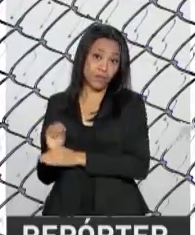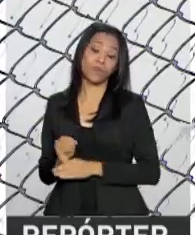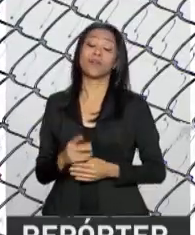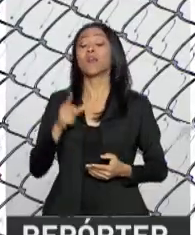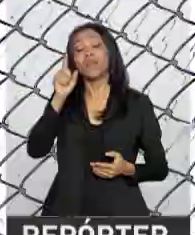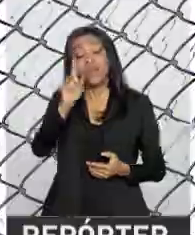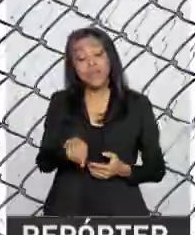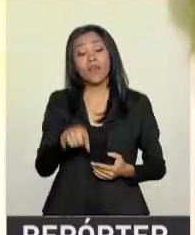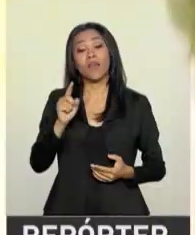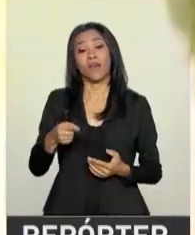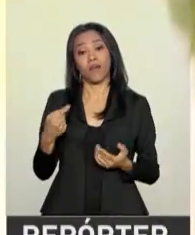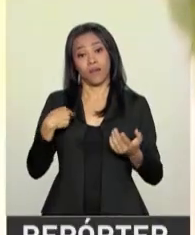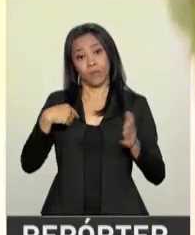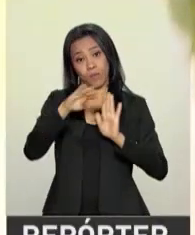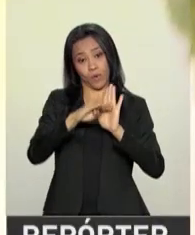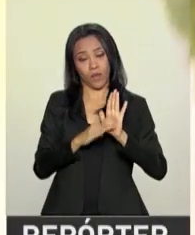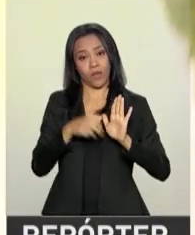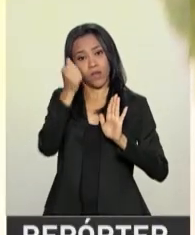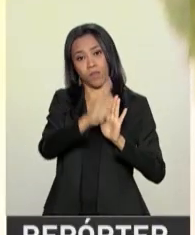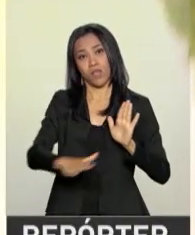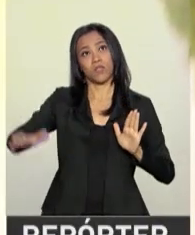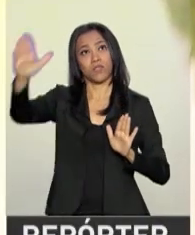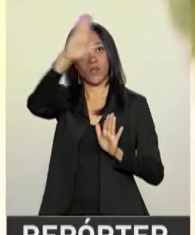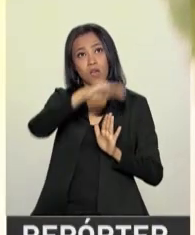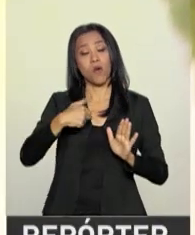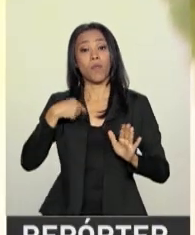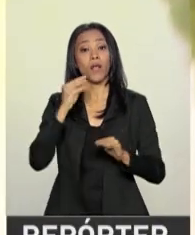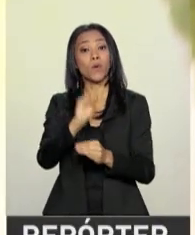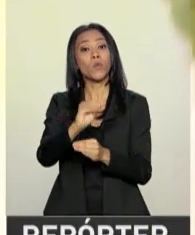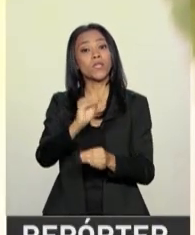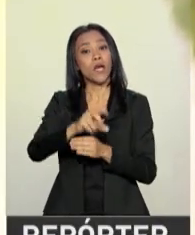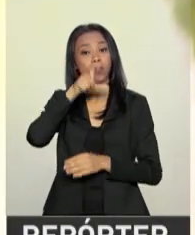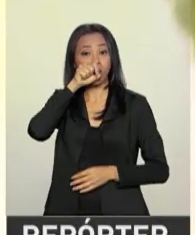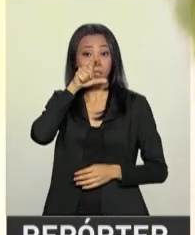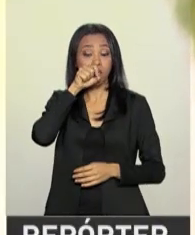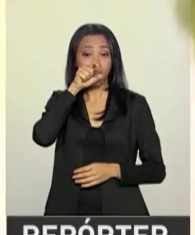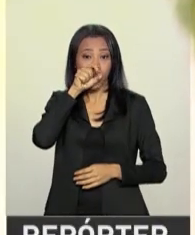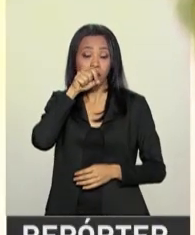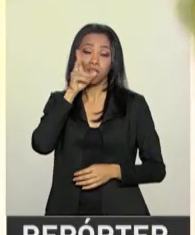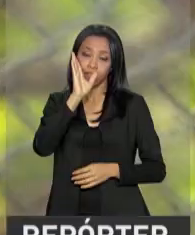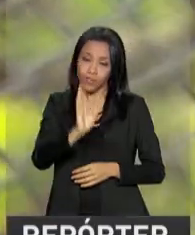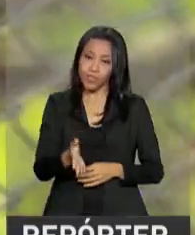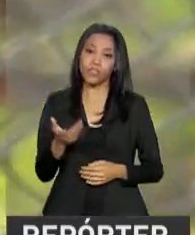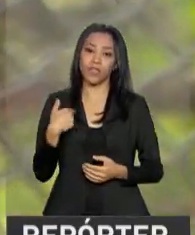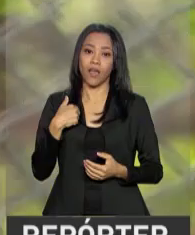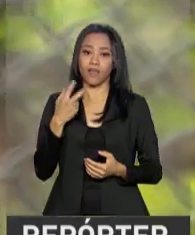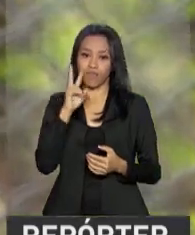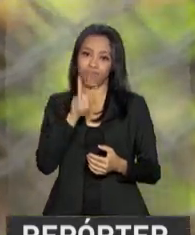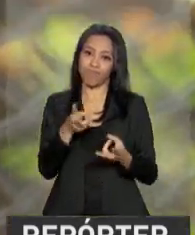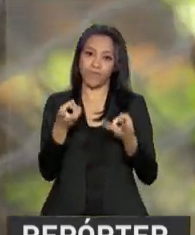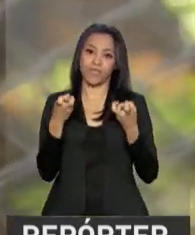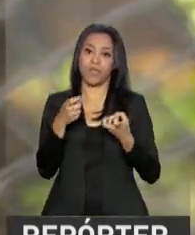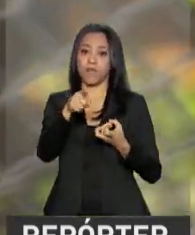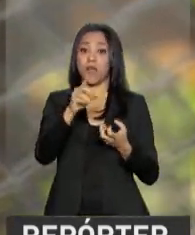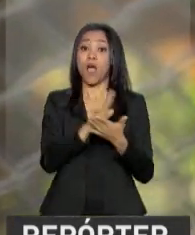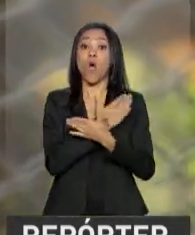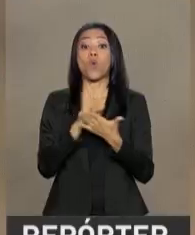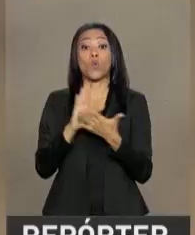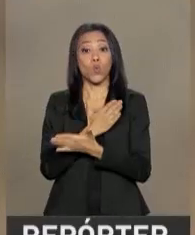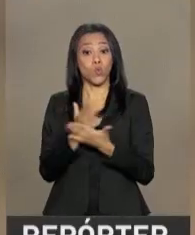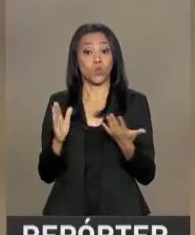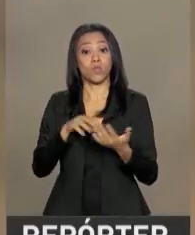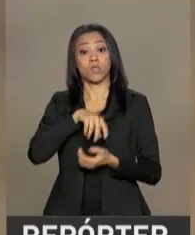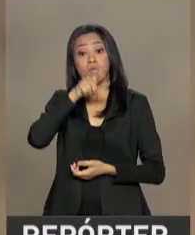plano de ação nacional para a conservação dos papagaios já apresentam resultados algumas espécies de papagaios